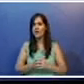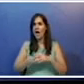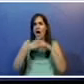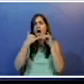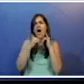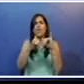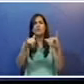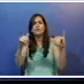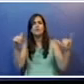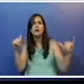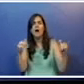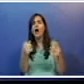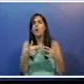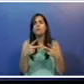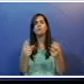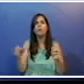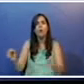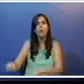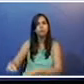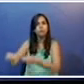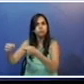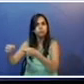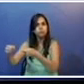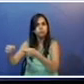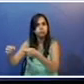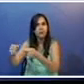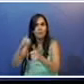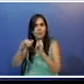Anunciar um determinado tipo de botijão de gás?